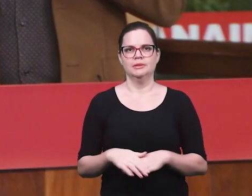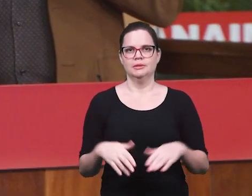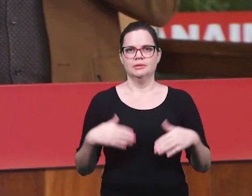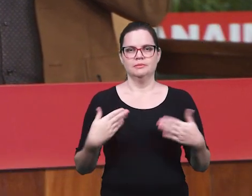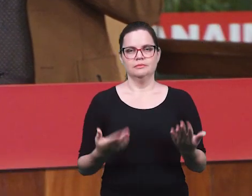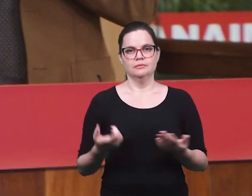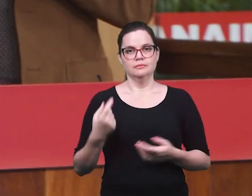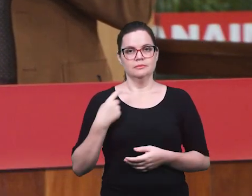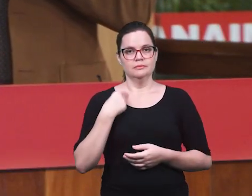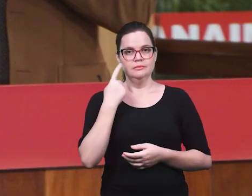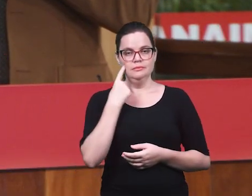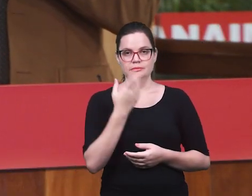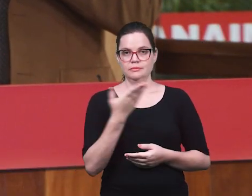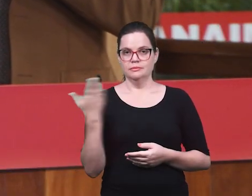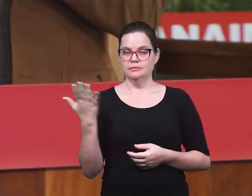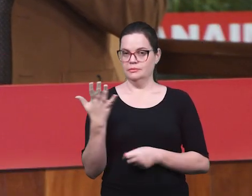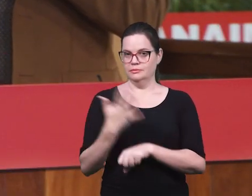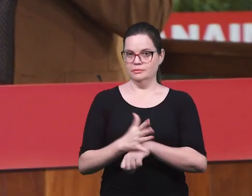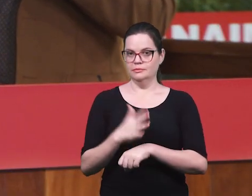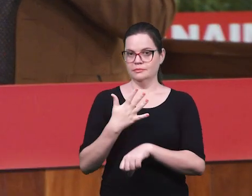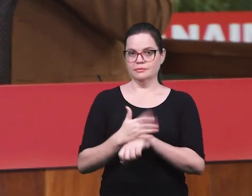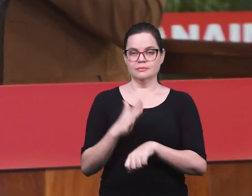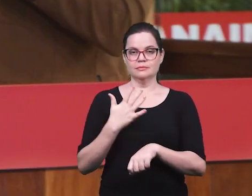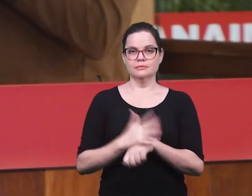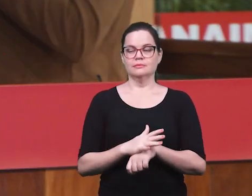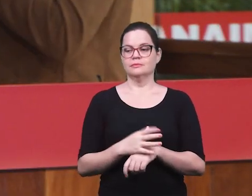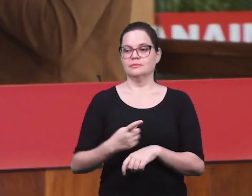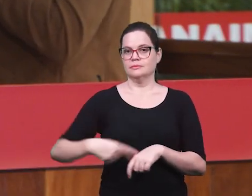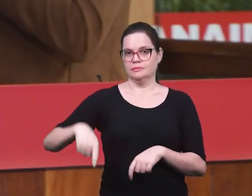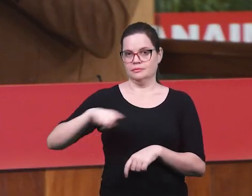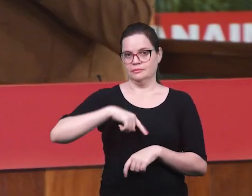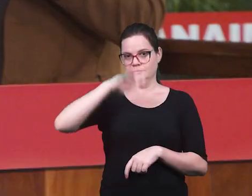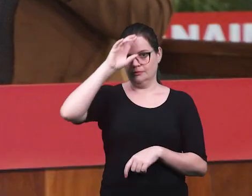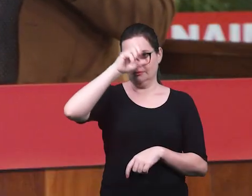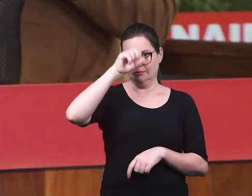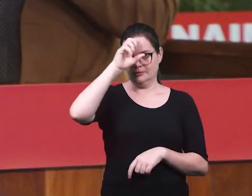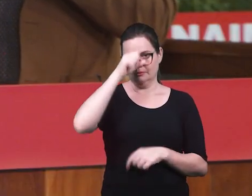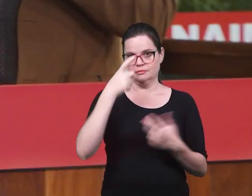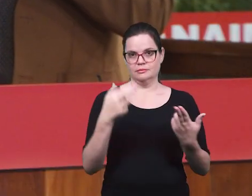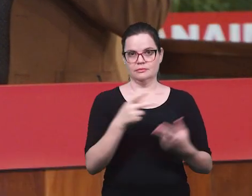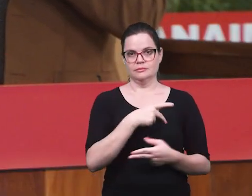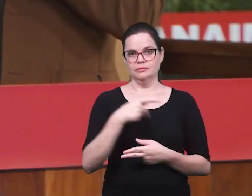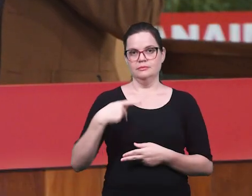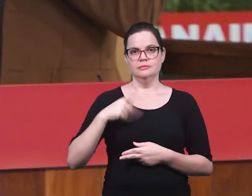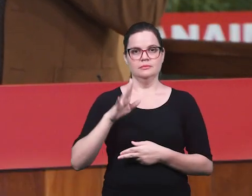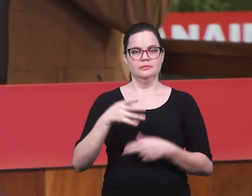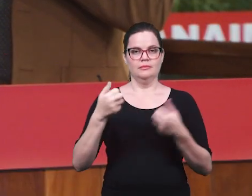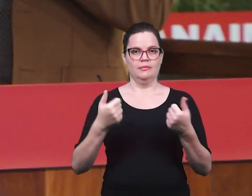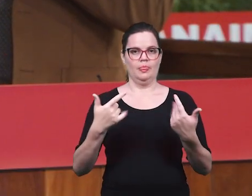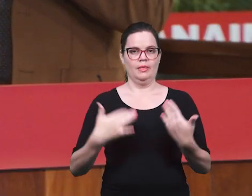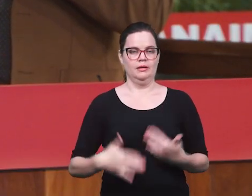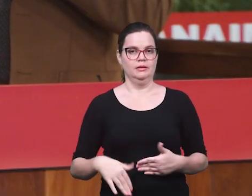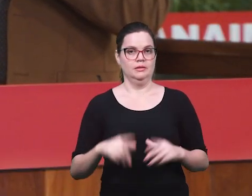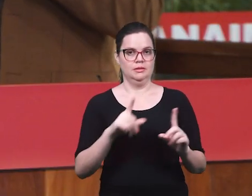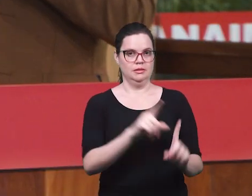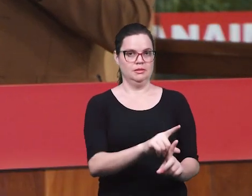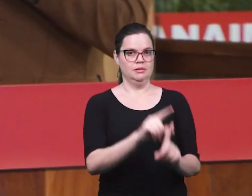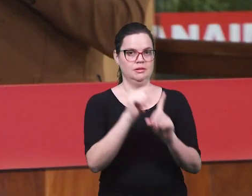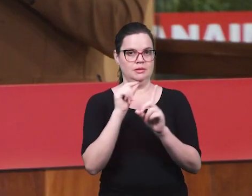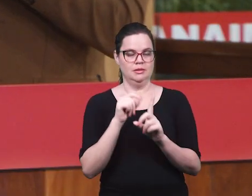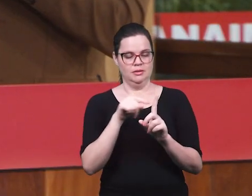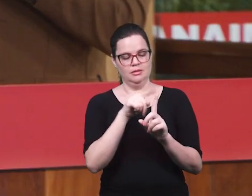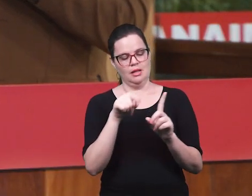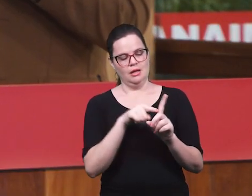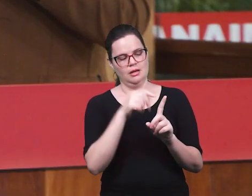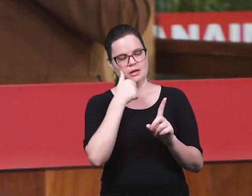aí a prática, né, daquilo que nós aprendemos aqui com o pastor Wallace. A eleição no